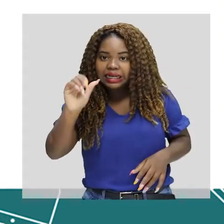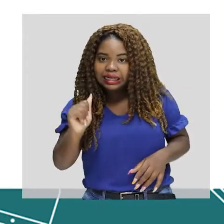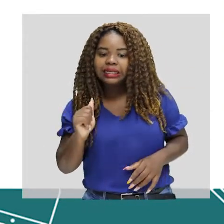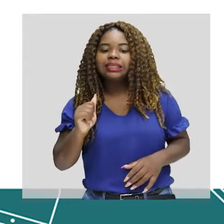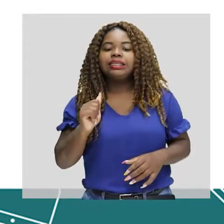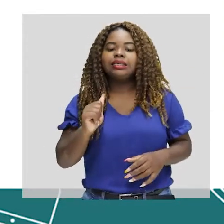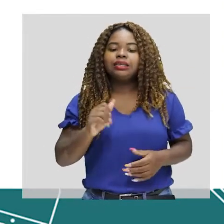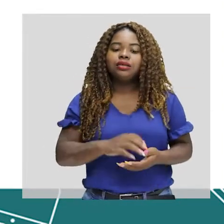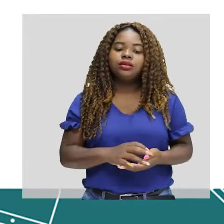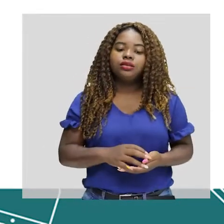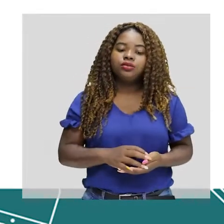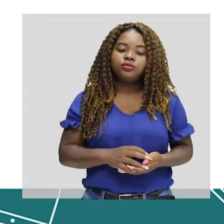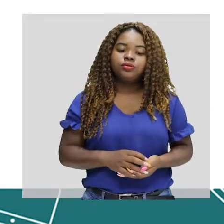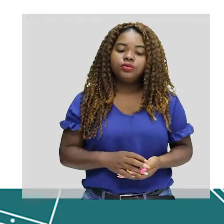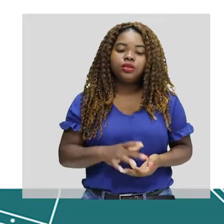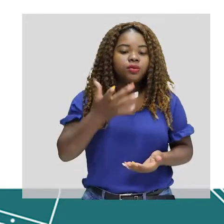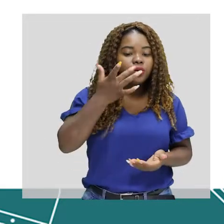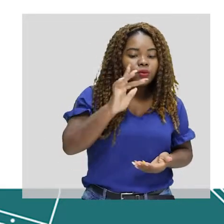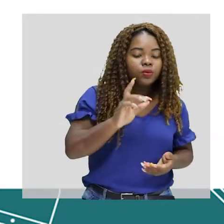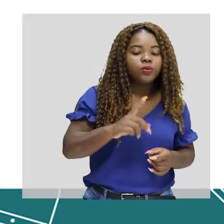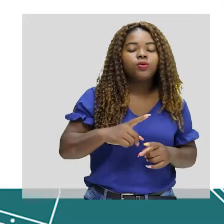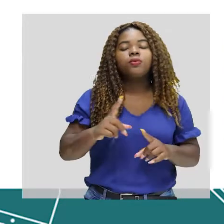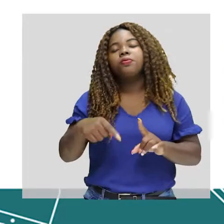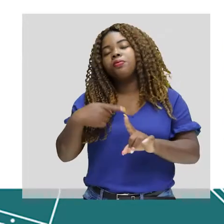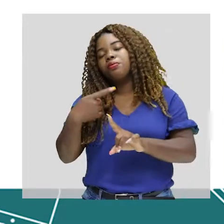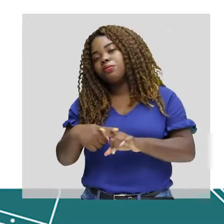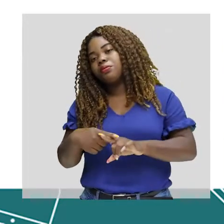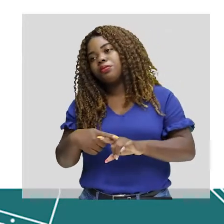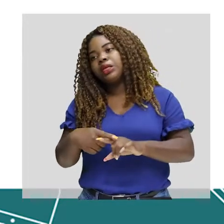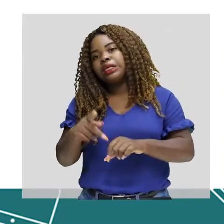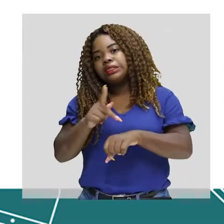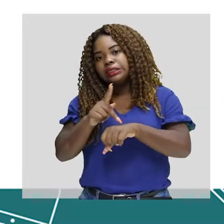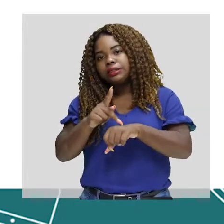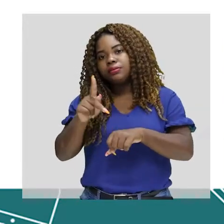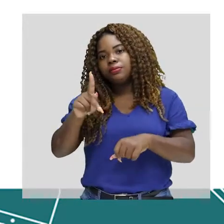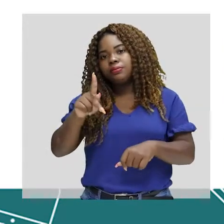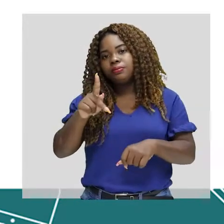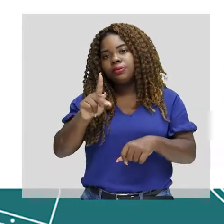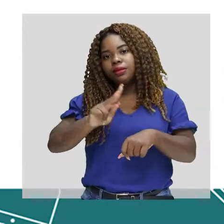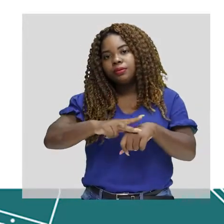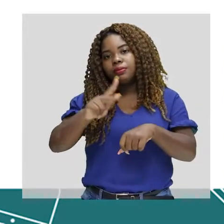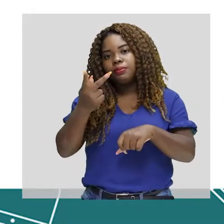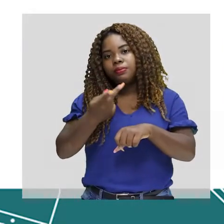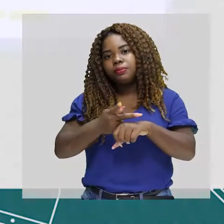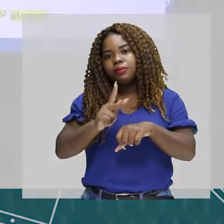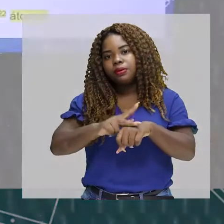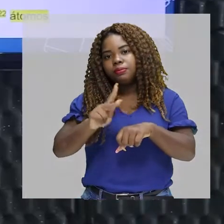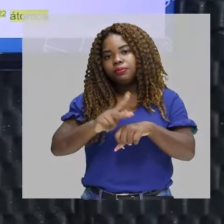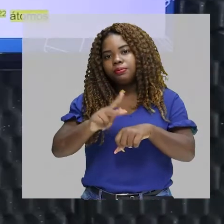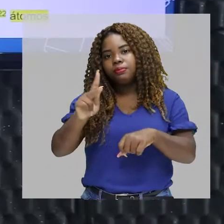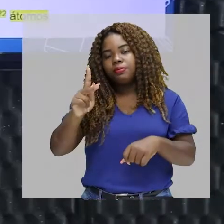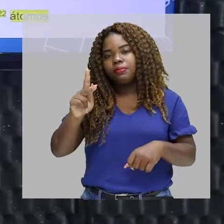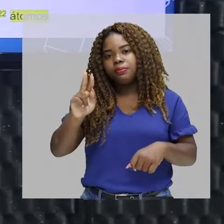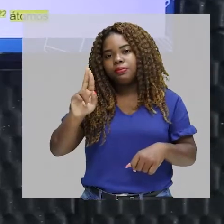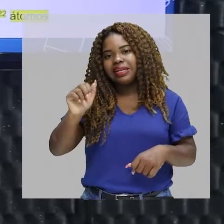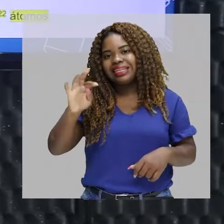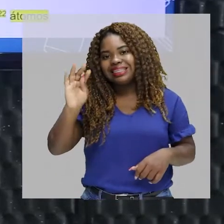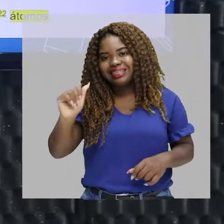mais prata, por exemplo. E a questão fala que essa liga ela é uma liga 900, ou